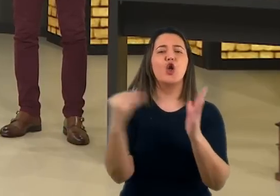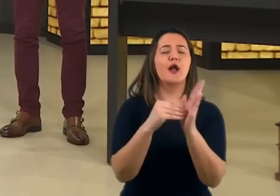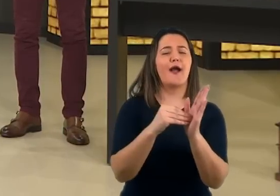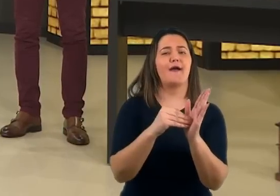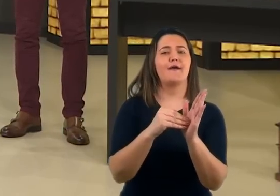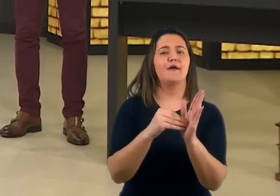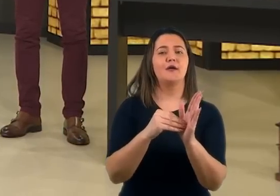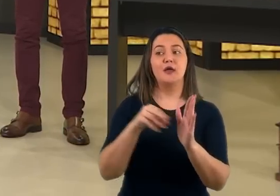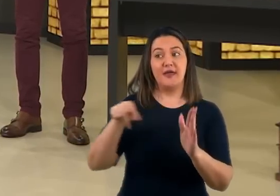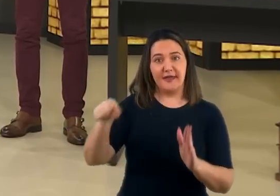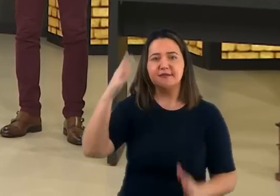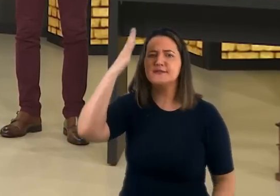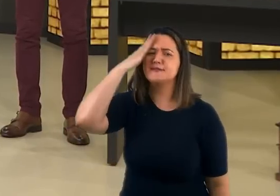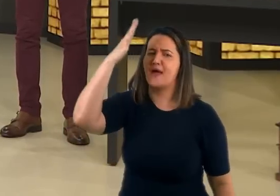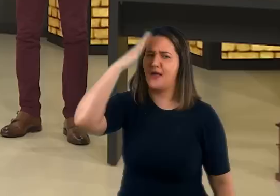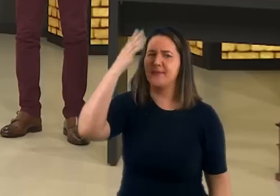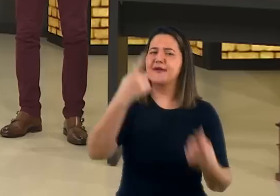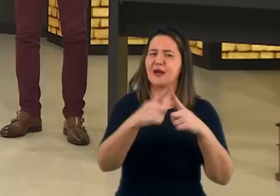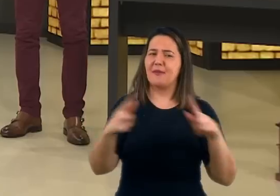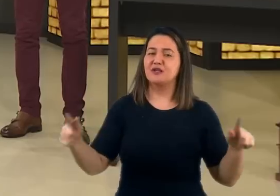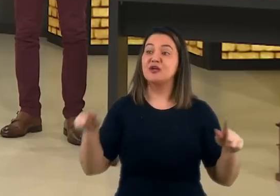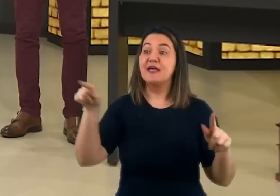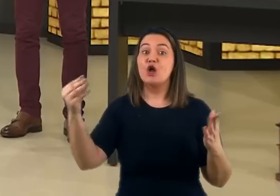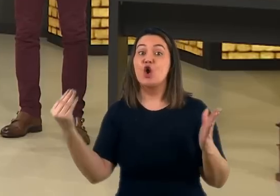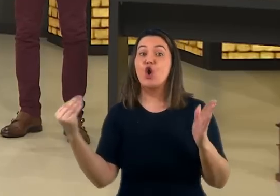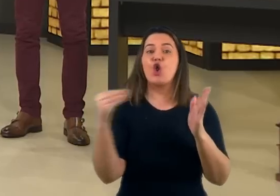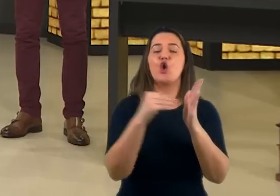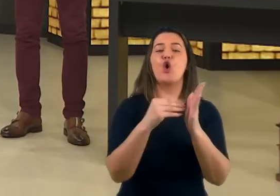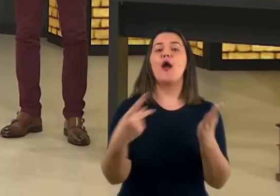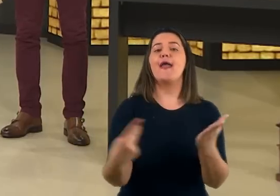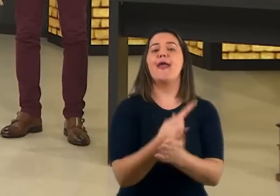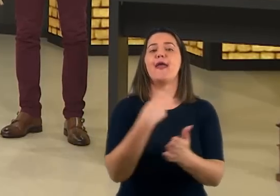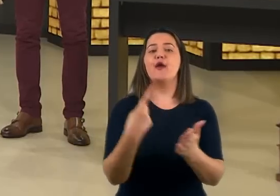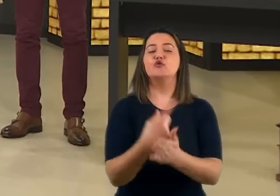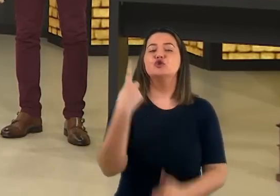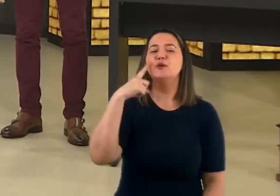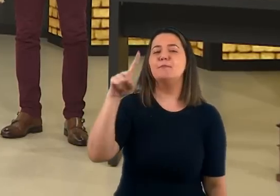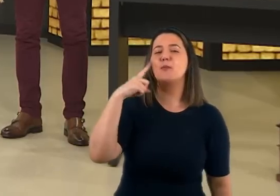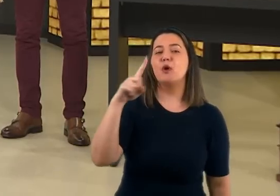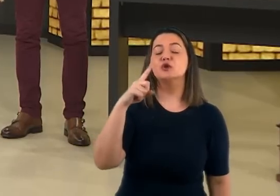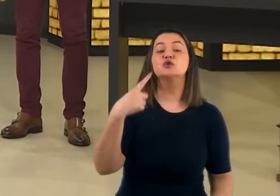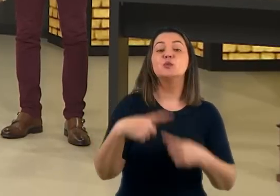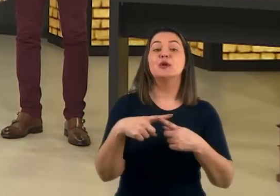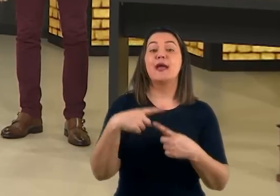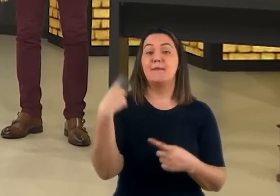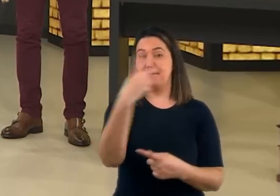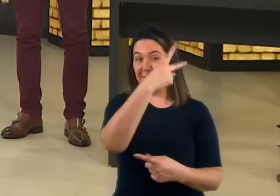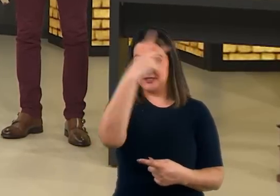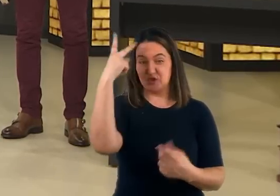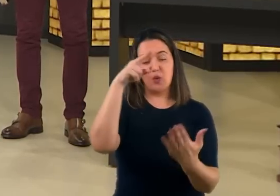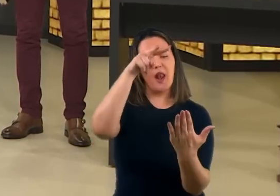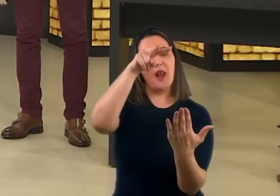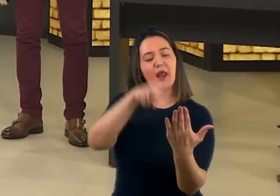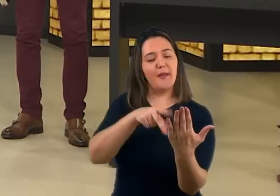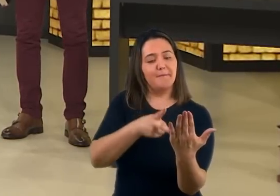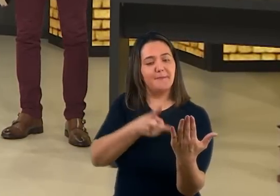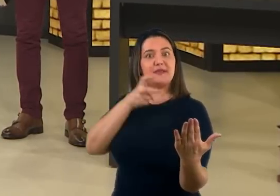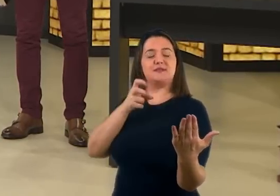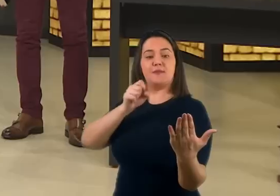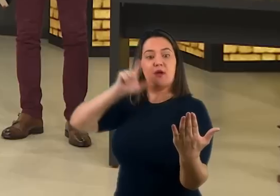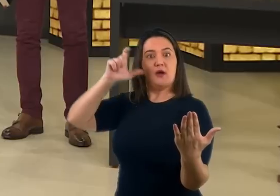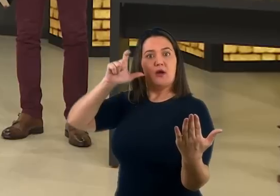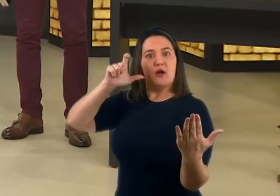a gramática. O erro foi colocado de propósito para chamar a atenção do leitor e marcar